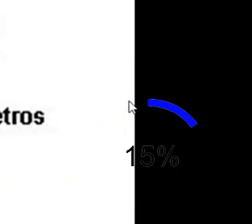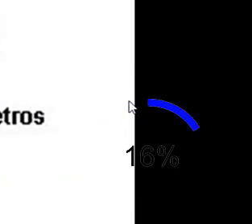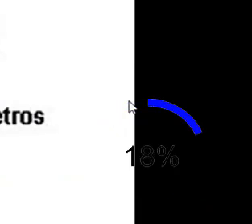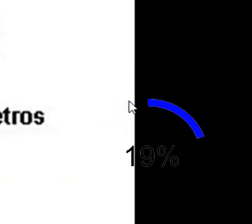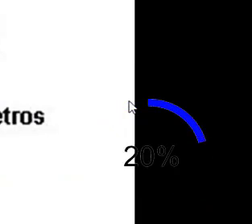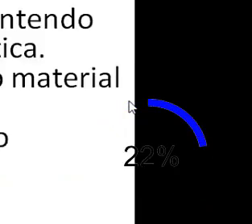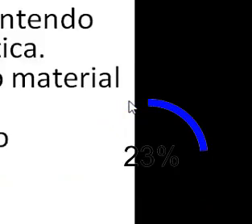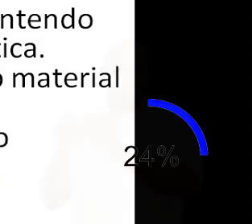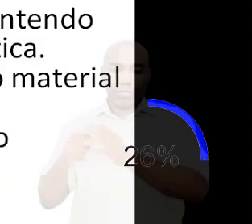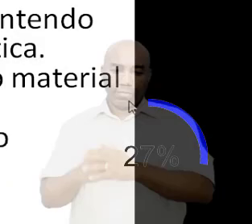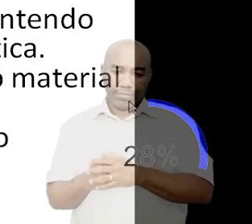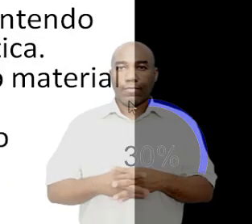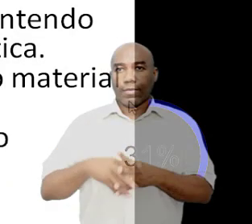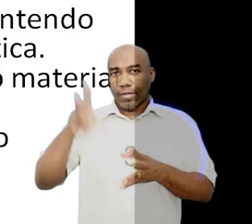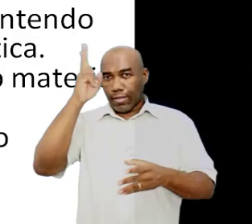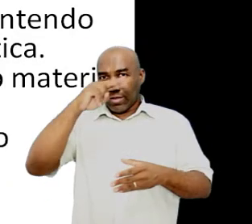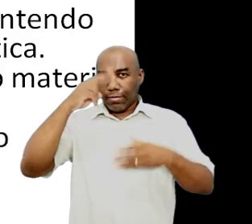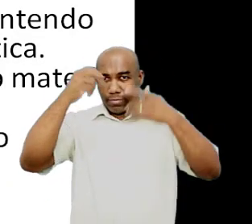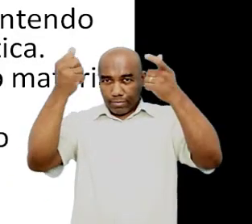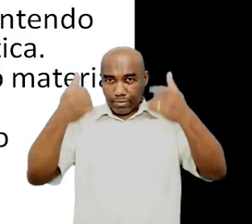aqui.